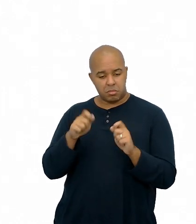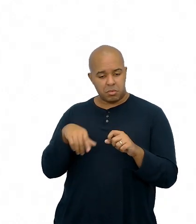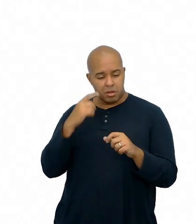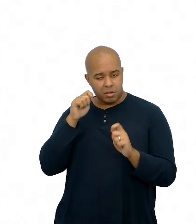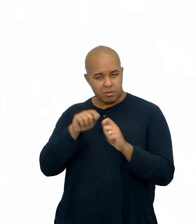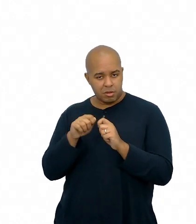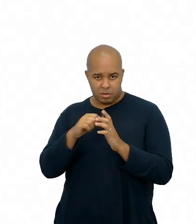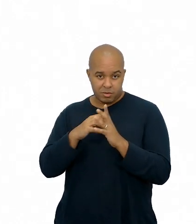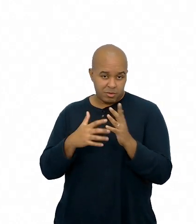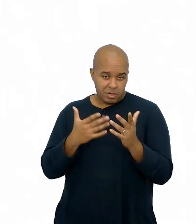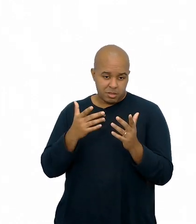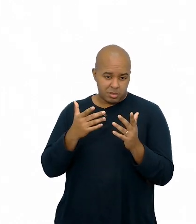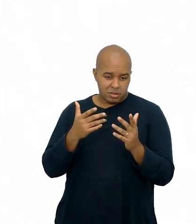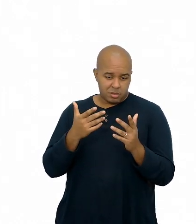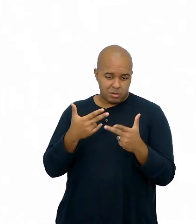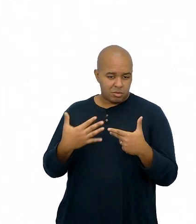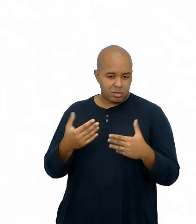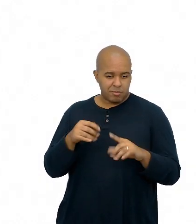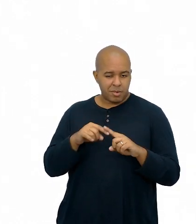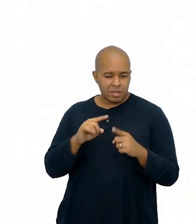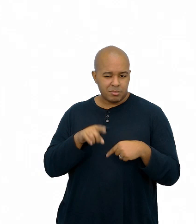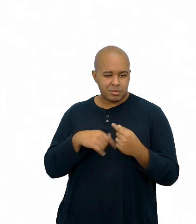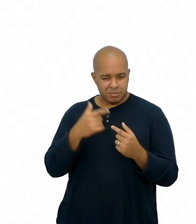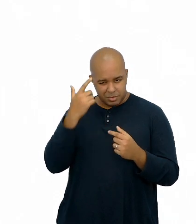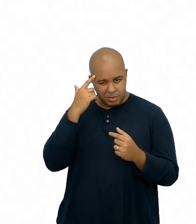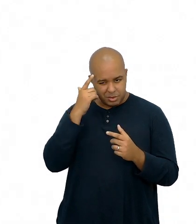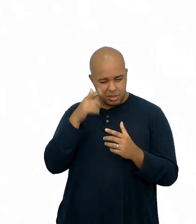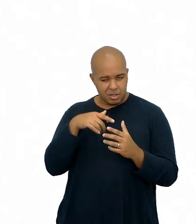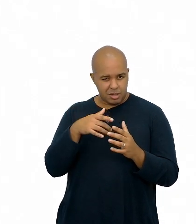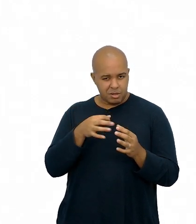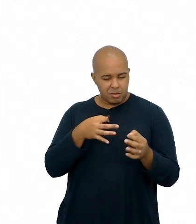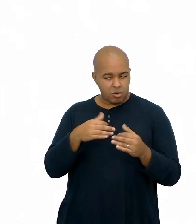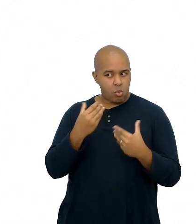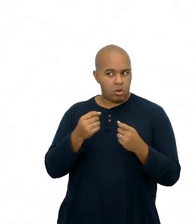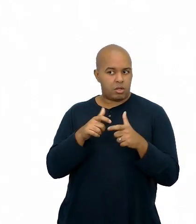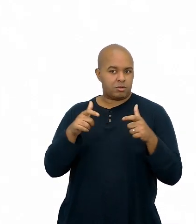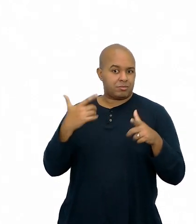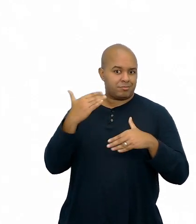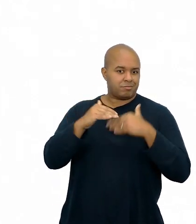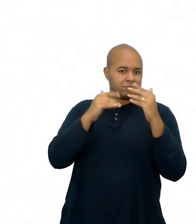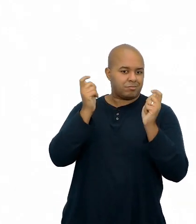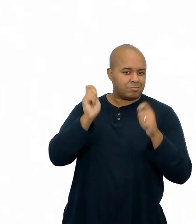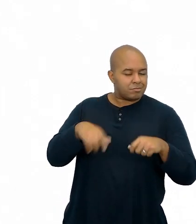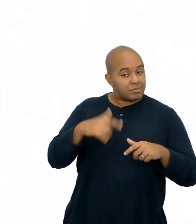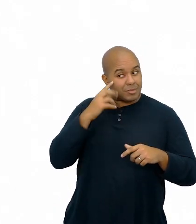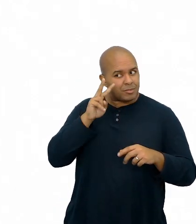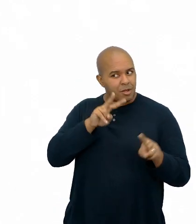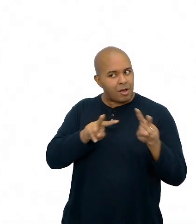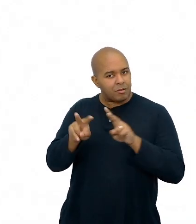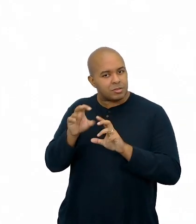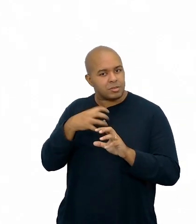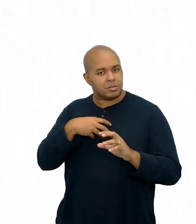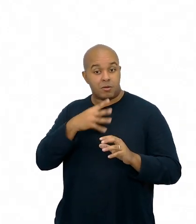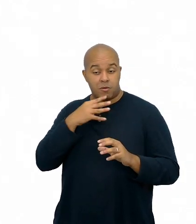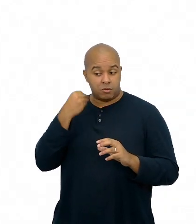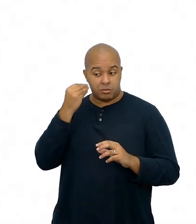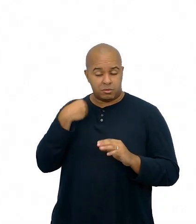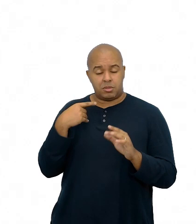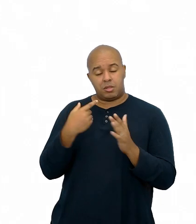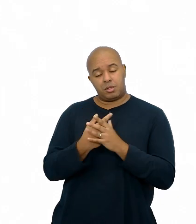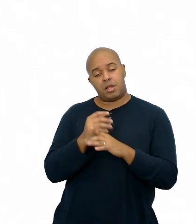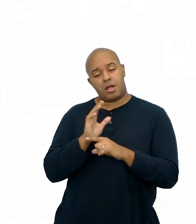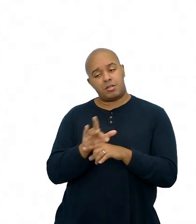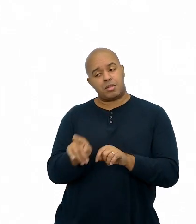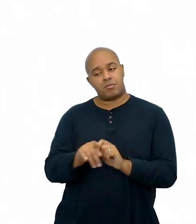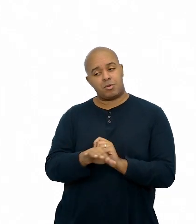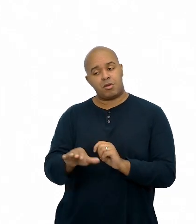que é uma atividade tão simples, mas quanta coisa que isso proporciona, né? Então, a gente tendo essa visão, tendo esse conhecimento e